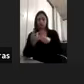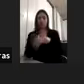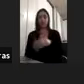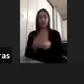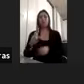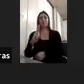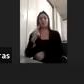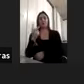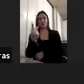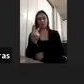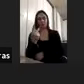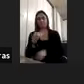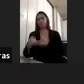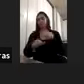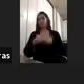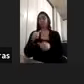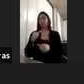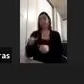muito dura, ela não